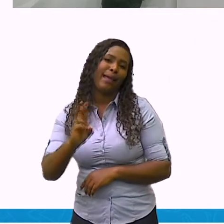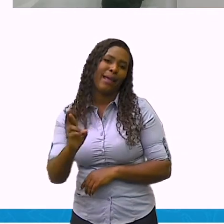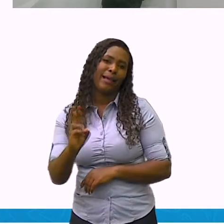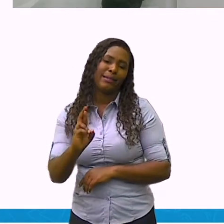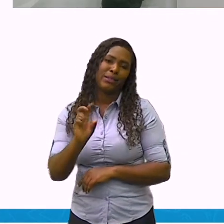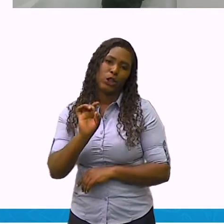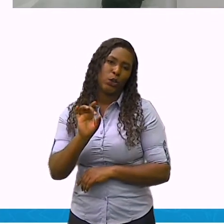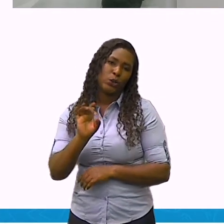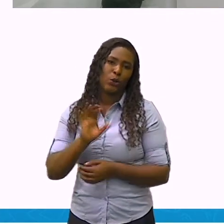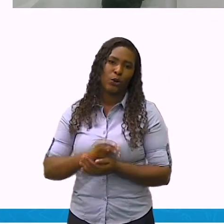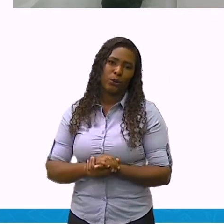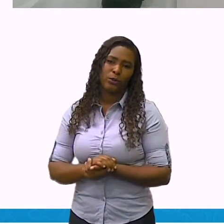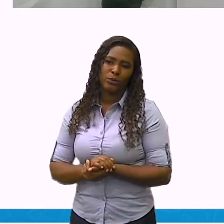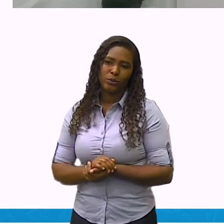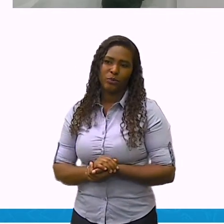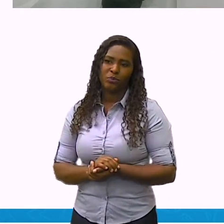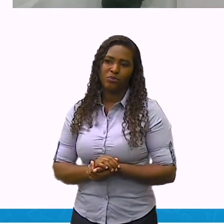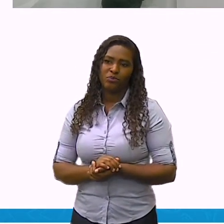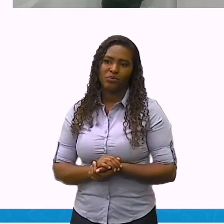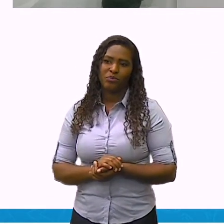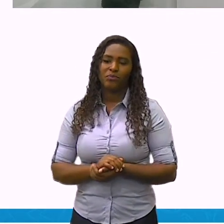Caio.